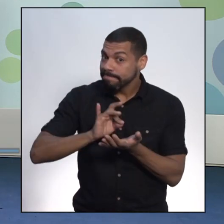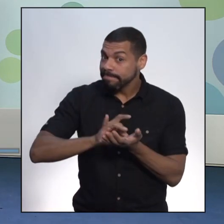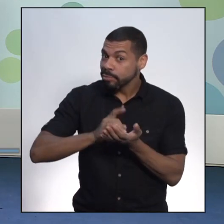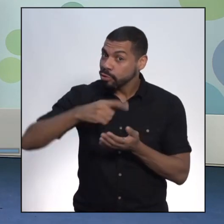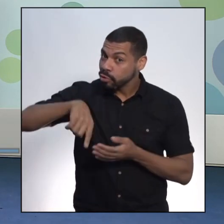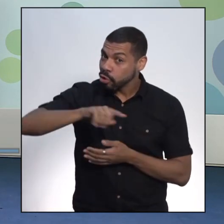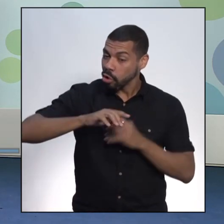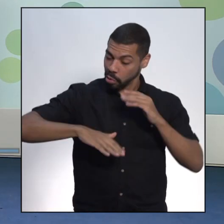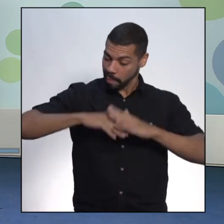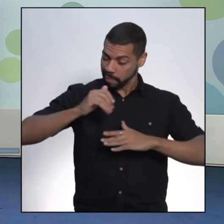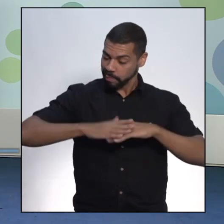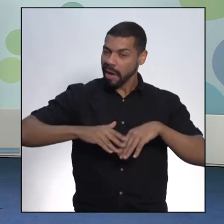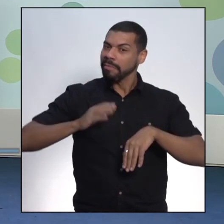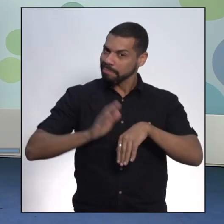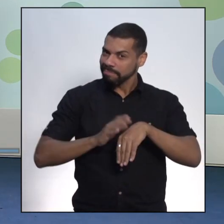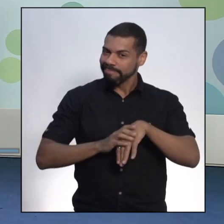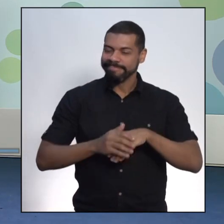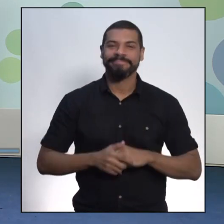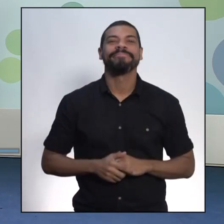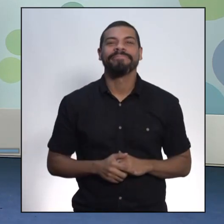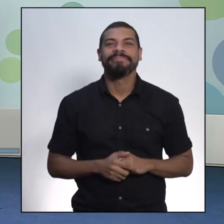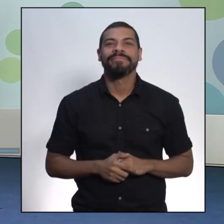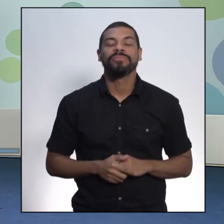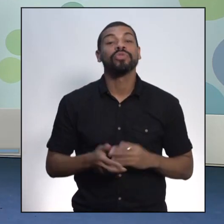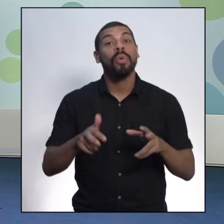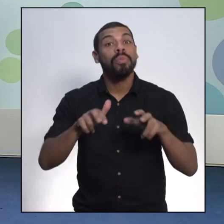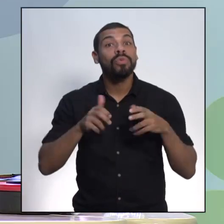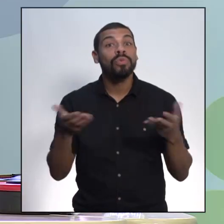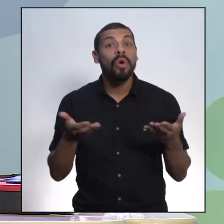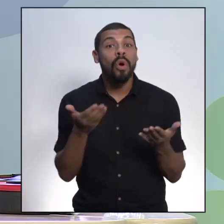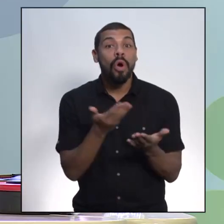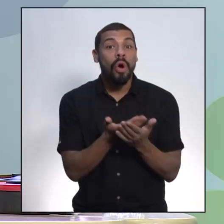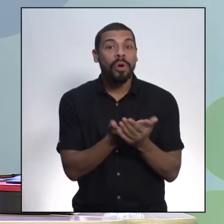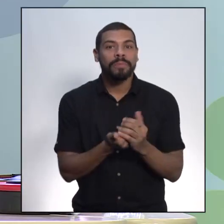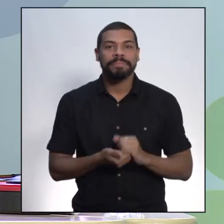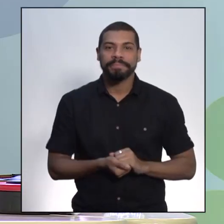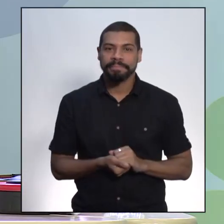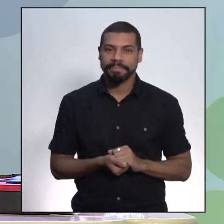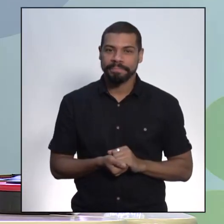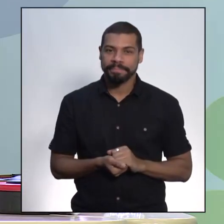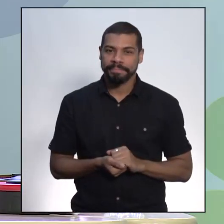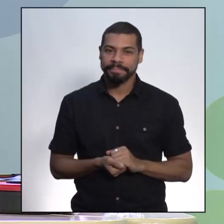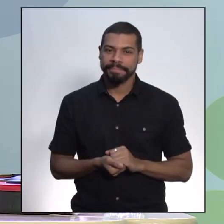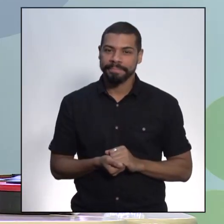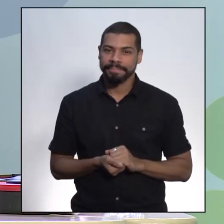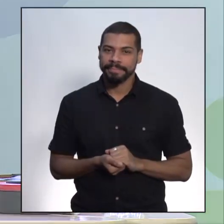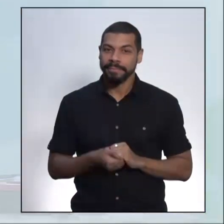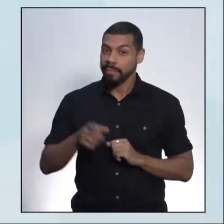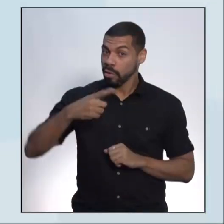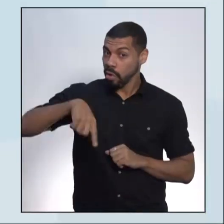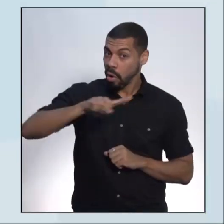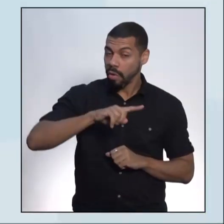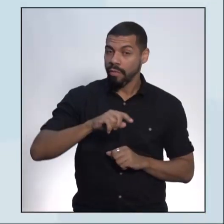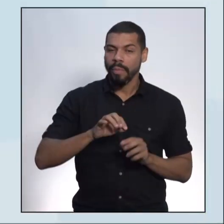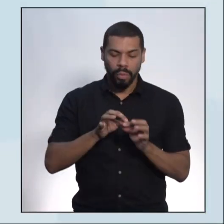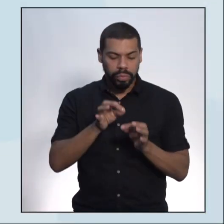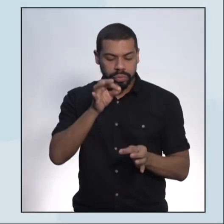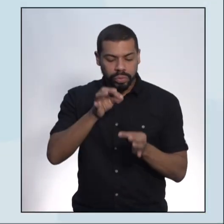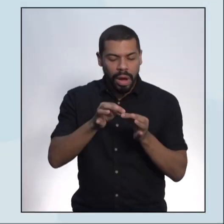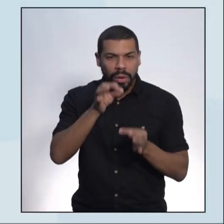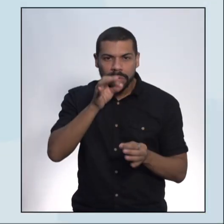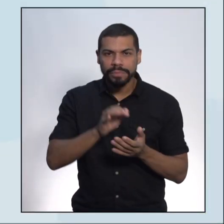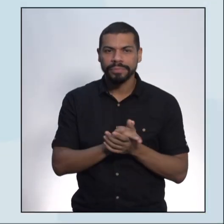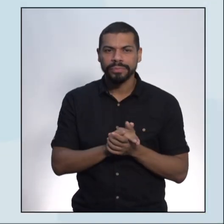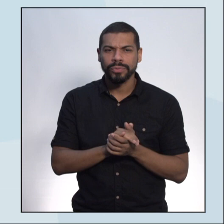na massa ou executar, né? Então, para essa aula de hoje, pode passar, nós vamos utilizar um canudo,